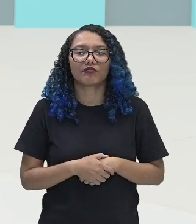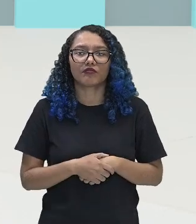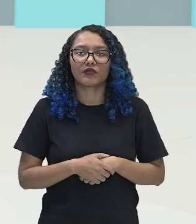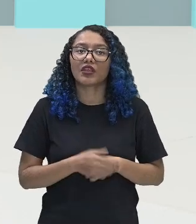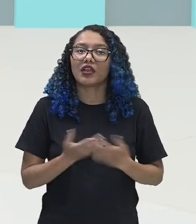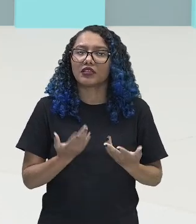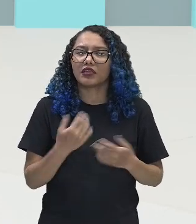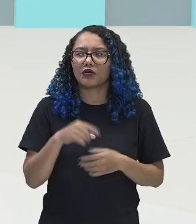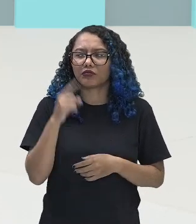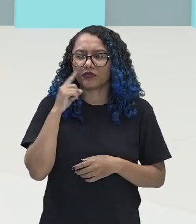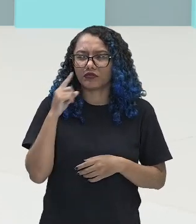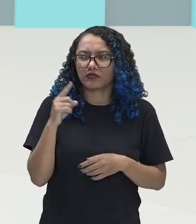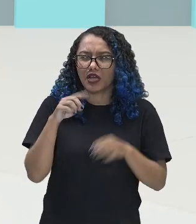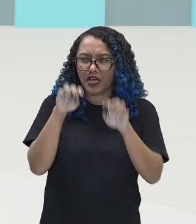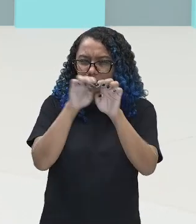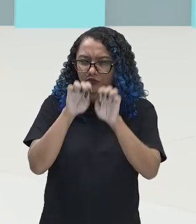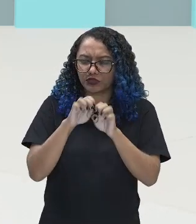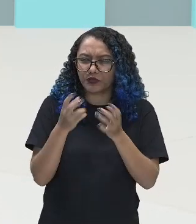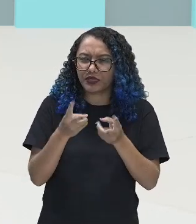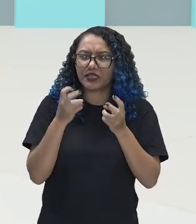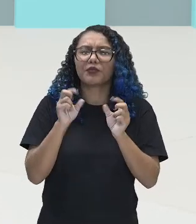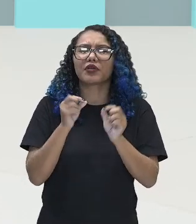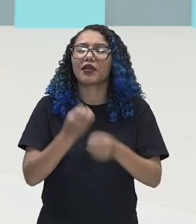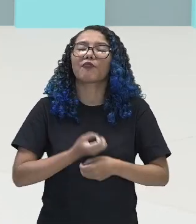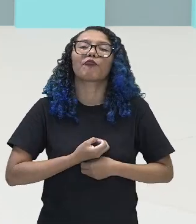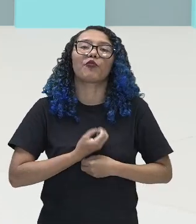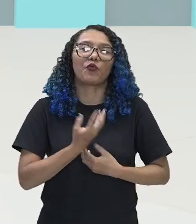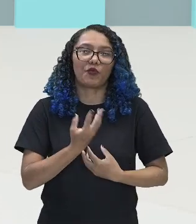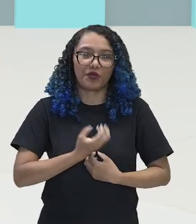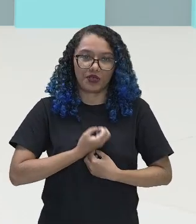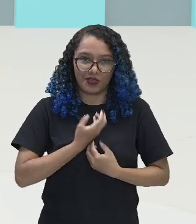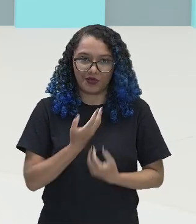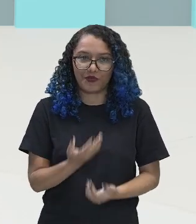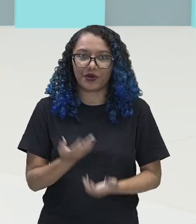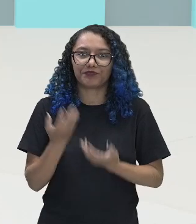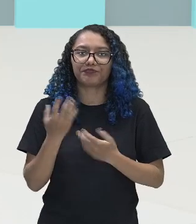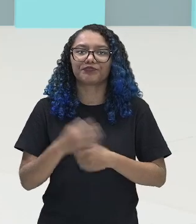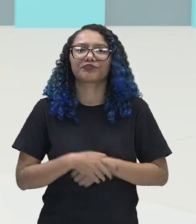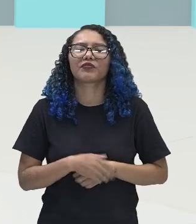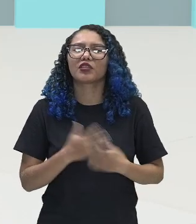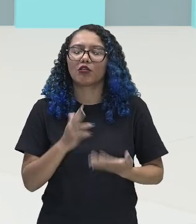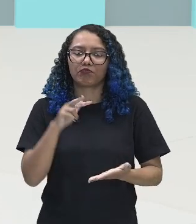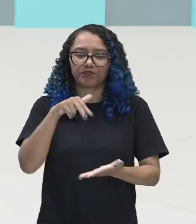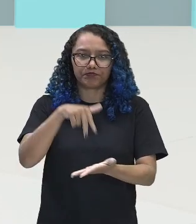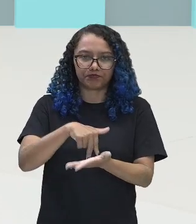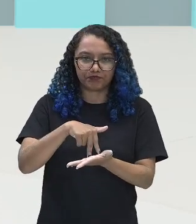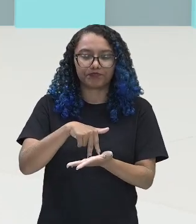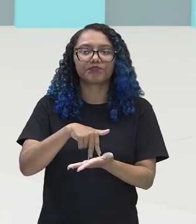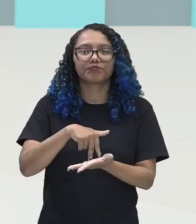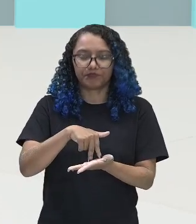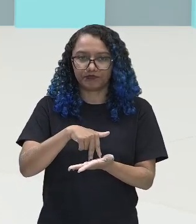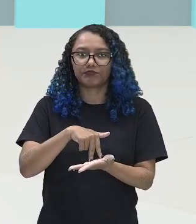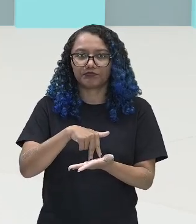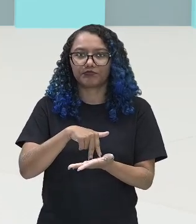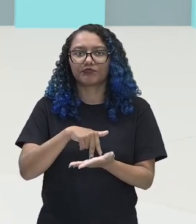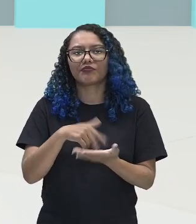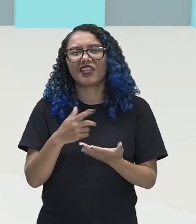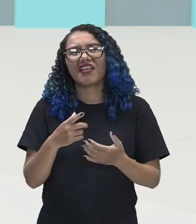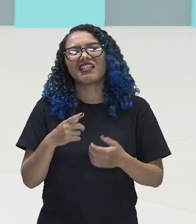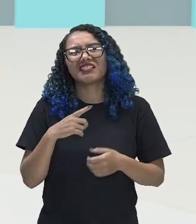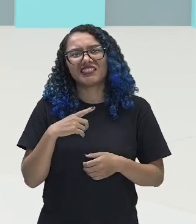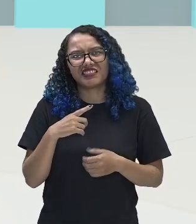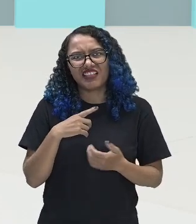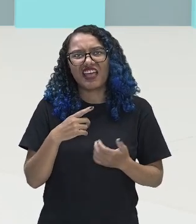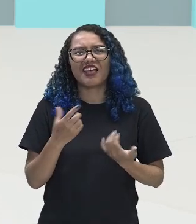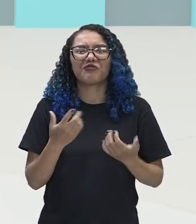gente já consegue perceber que é um poema. Olha o que ele nos diz: Estamos aqui, apesar dos